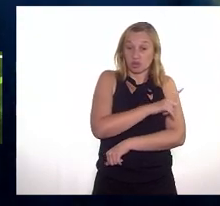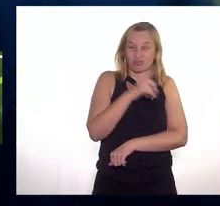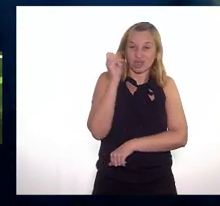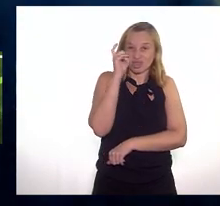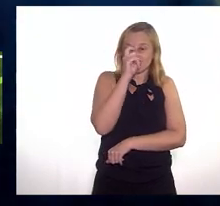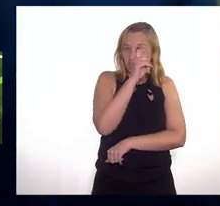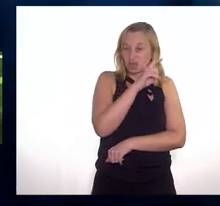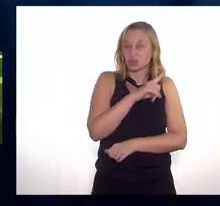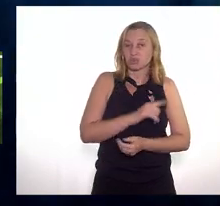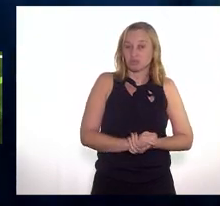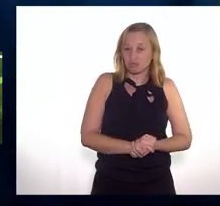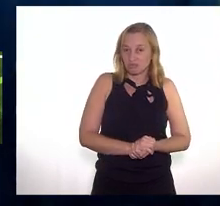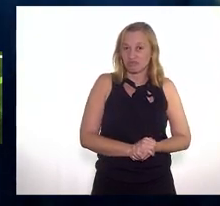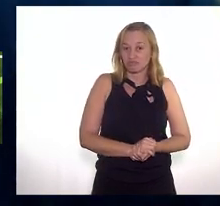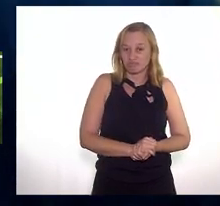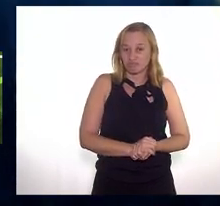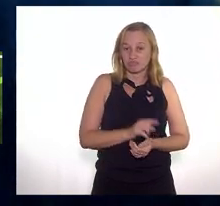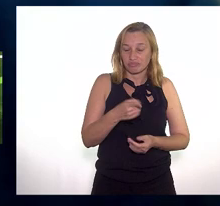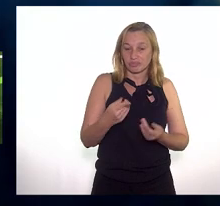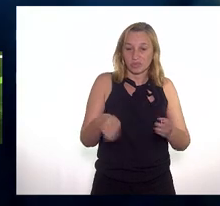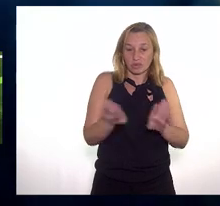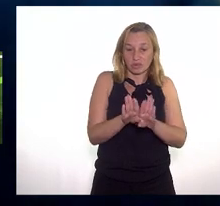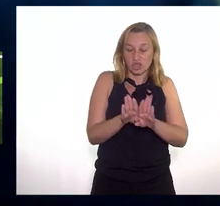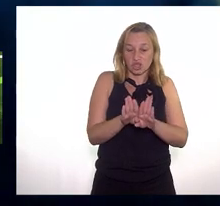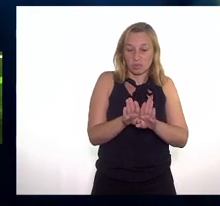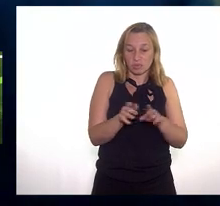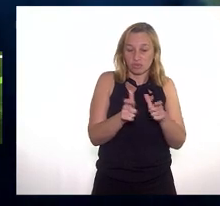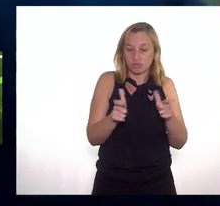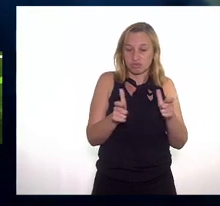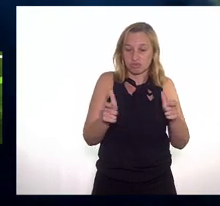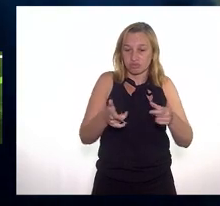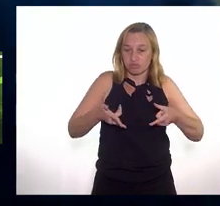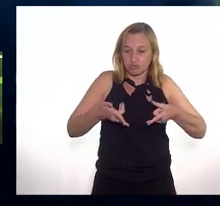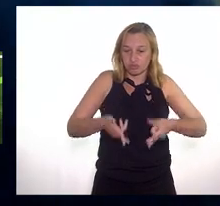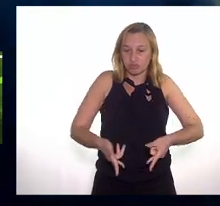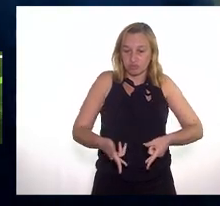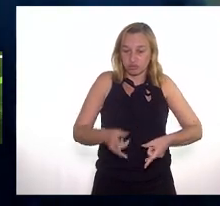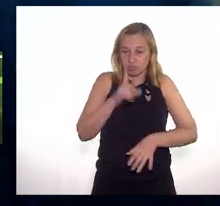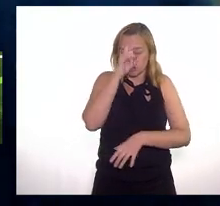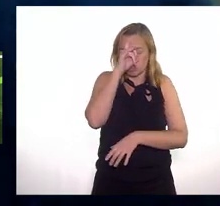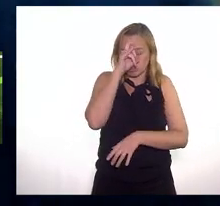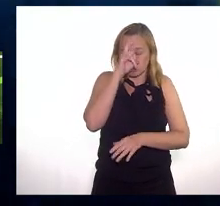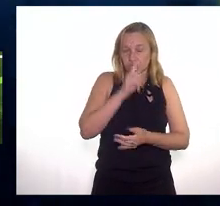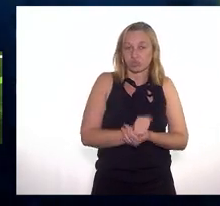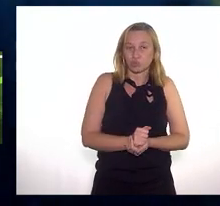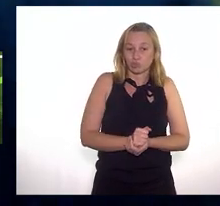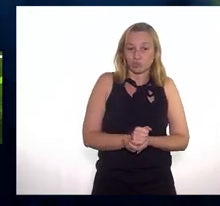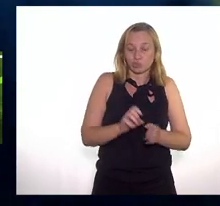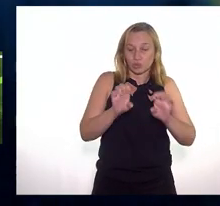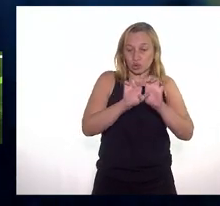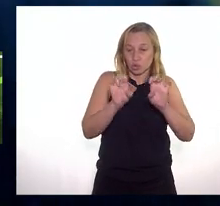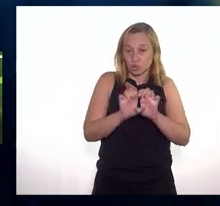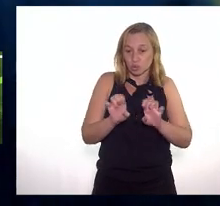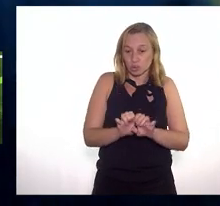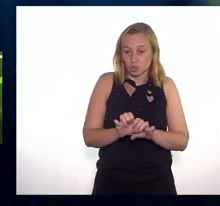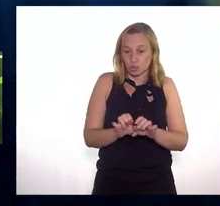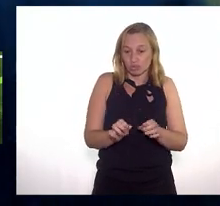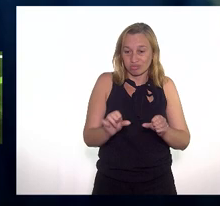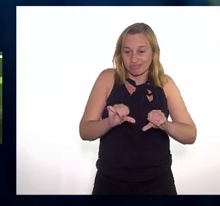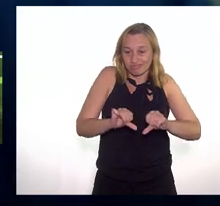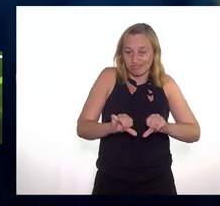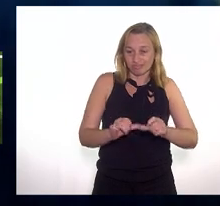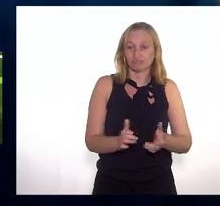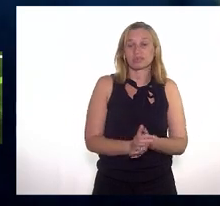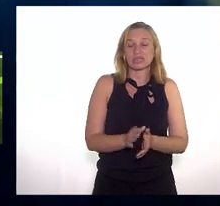morrendo. Você tem um fechamento crescente de leitos de alta complexidade, de estrutura de alta complexidade.